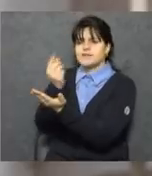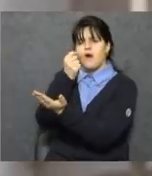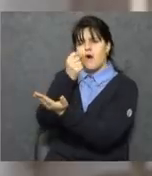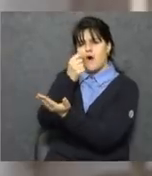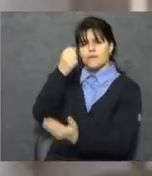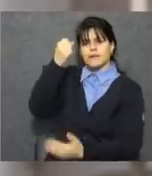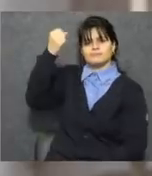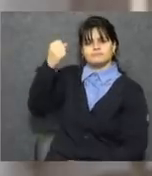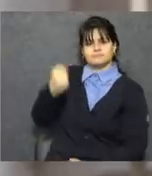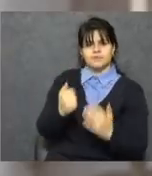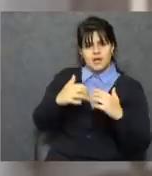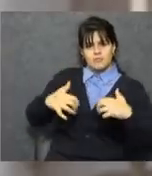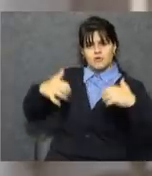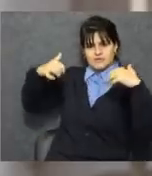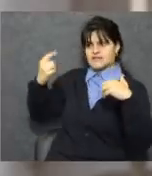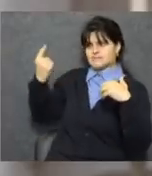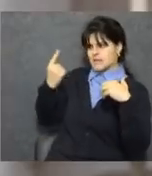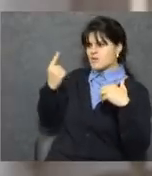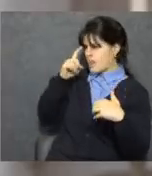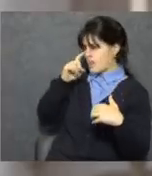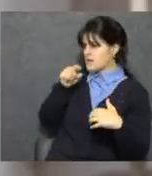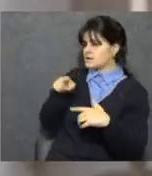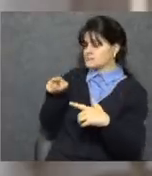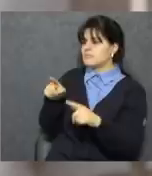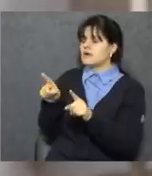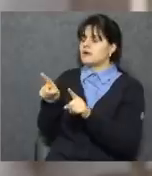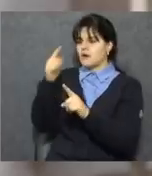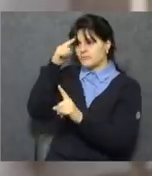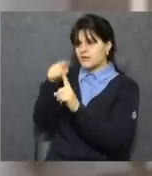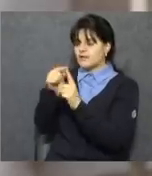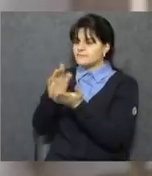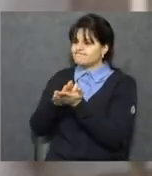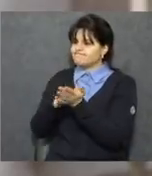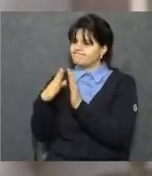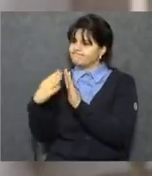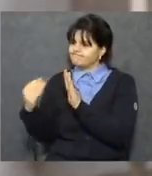ordenou para lhes servir de testemunho.